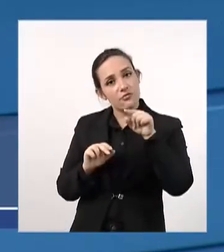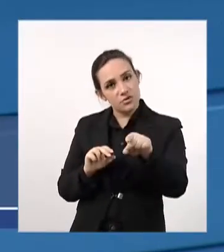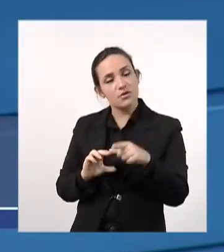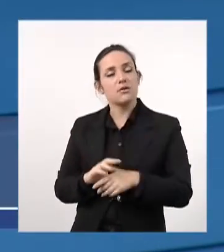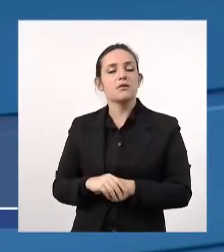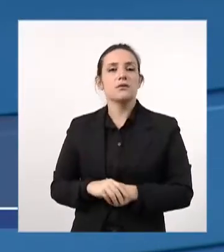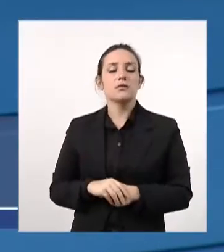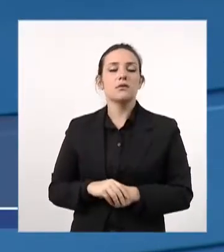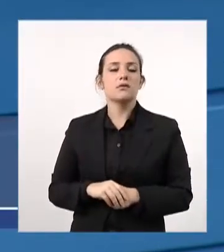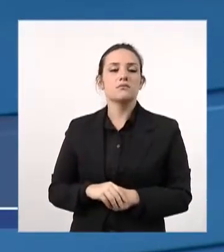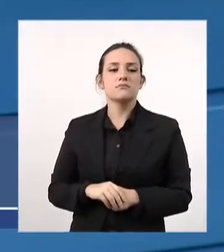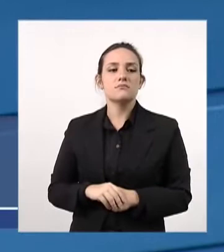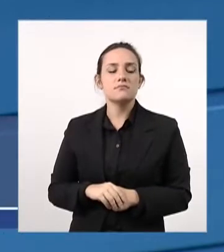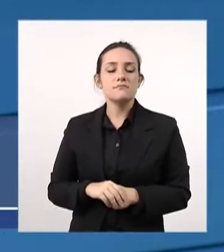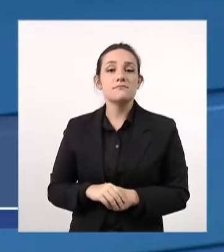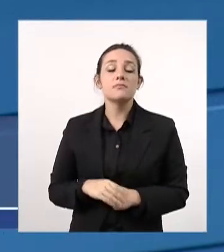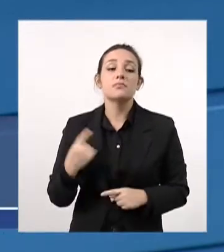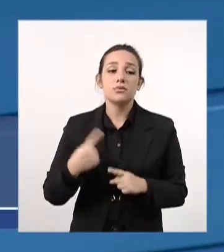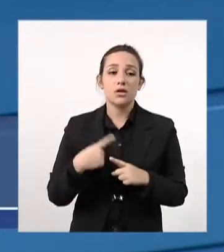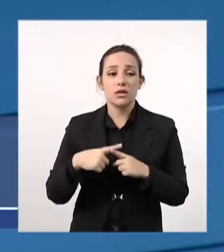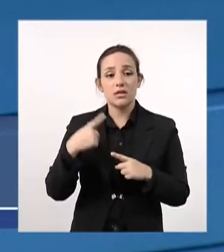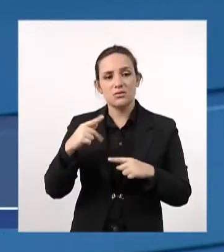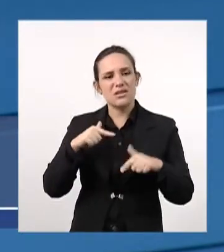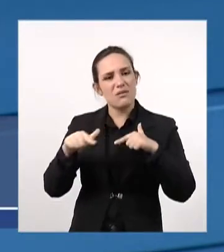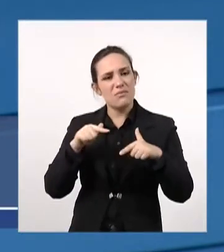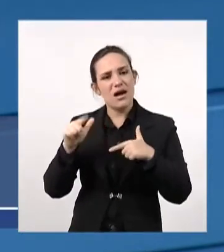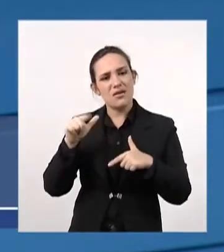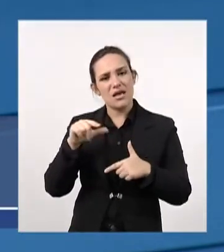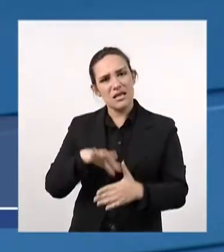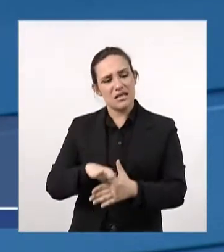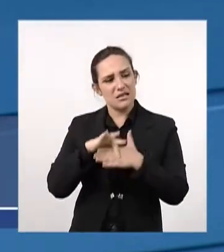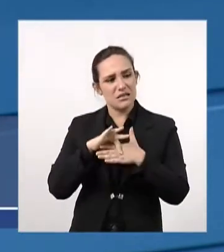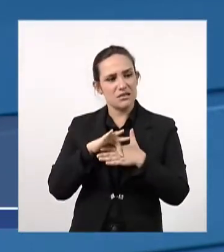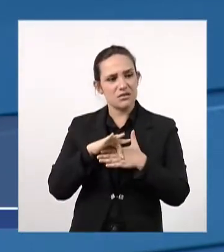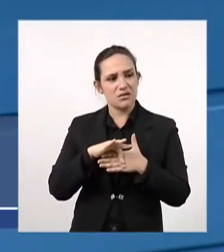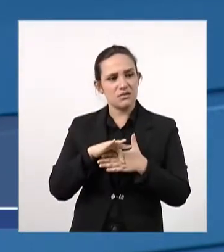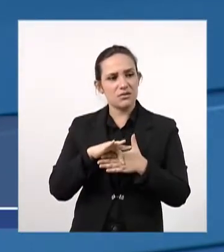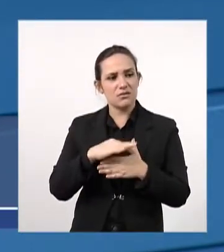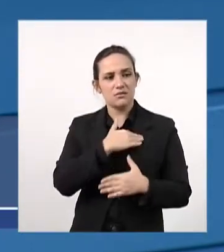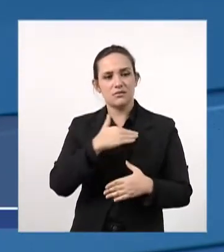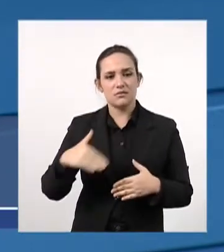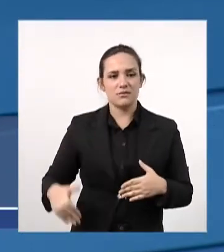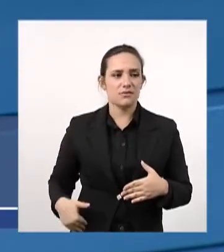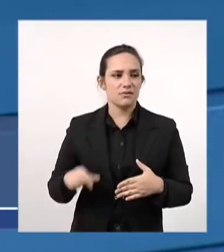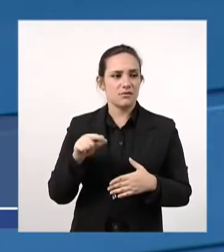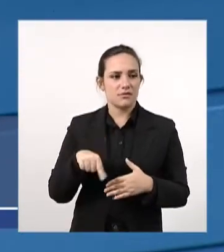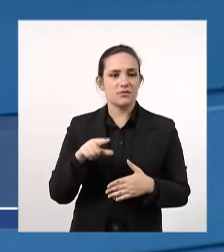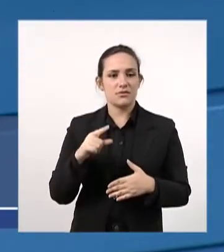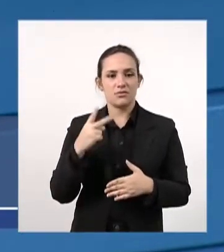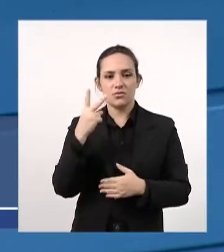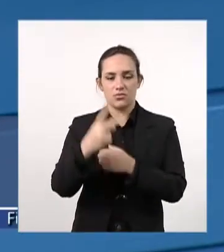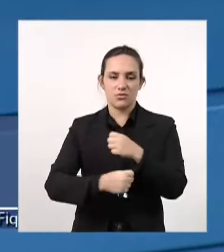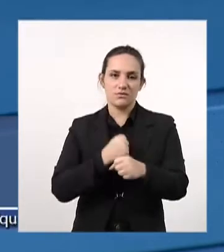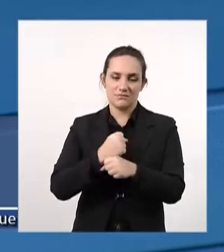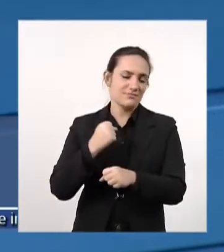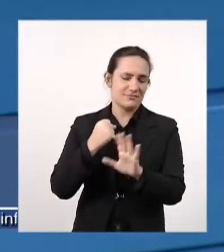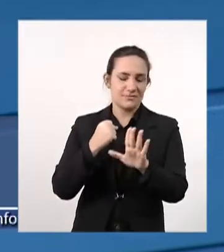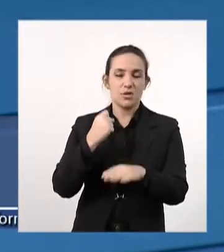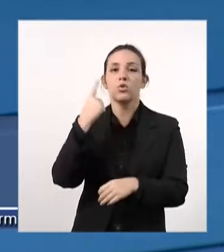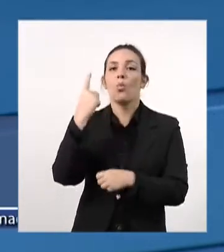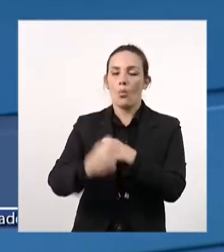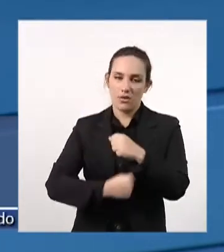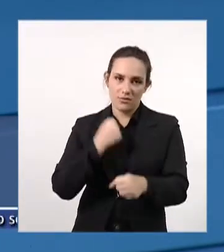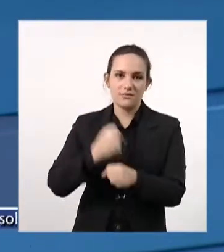pela atuação como líder do governo aqui nesses 2 anos de mandato, ou melhor, nesse primeiro ano de